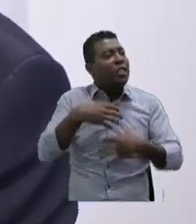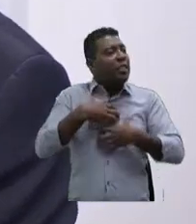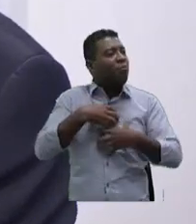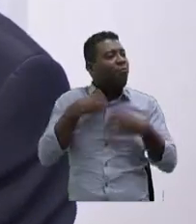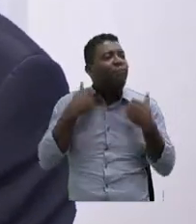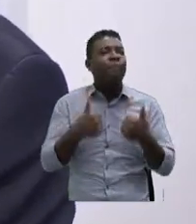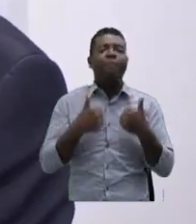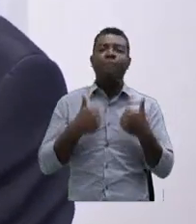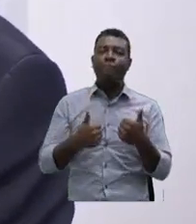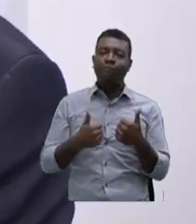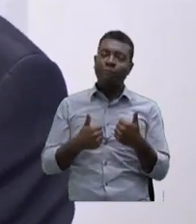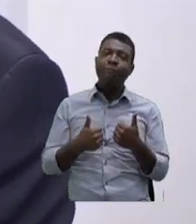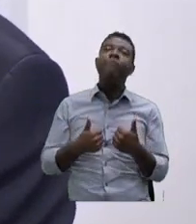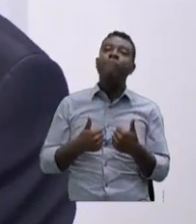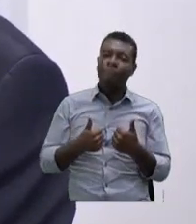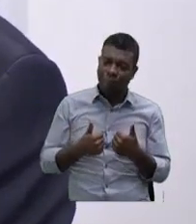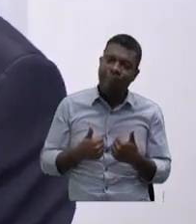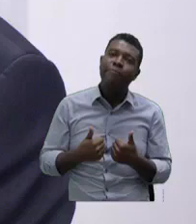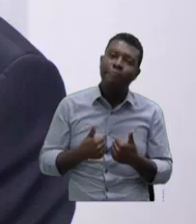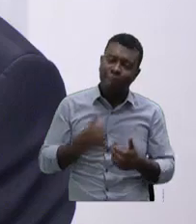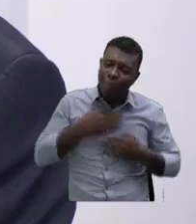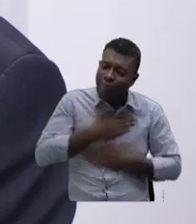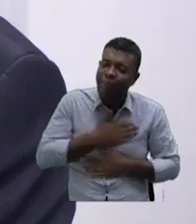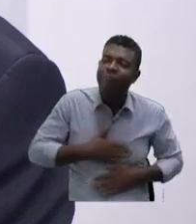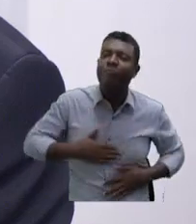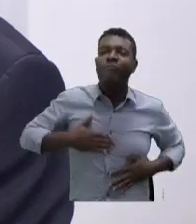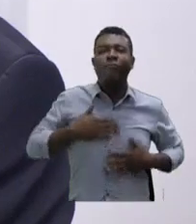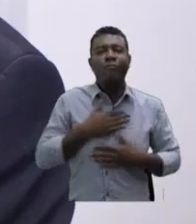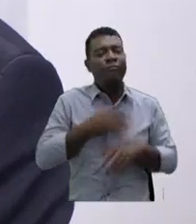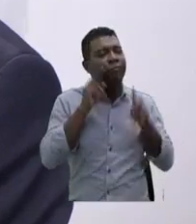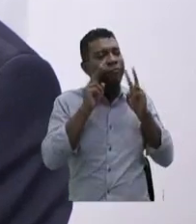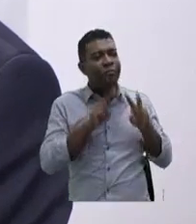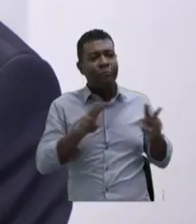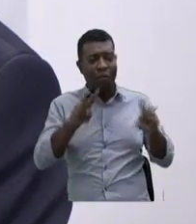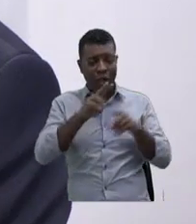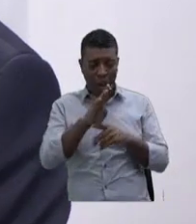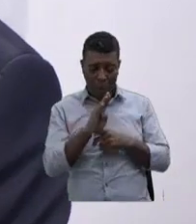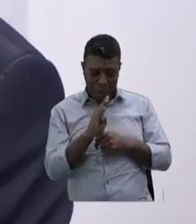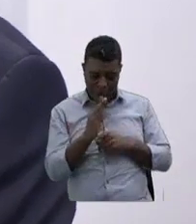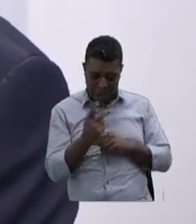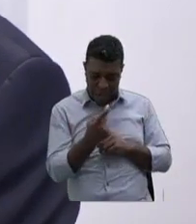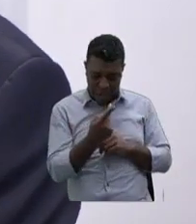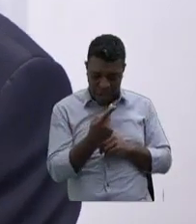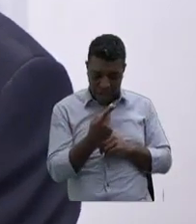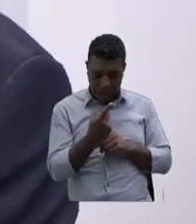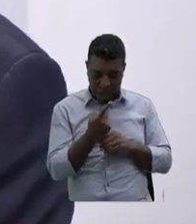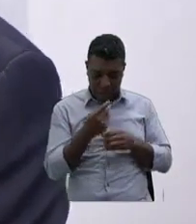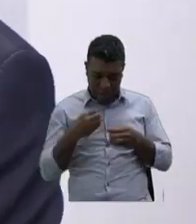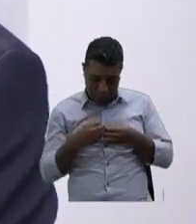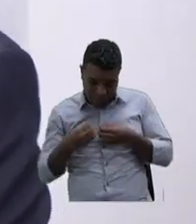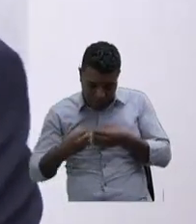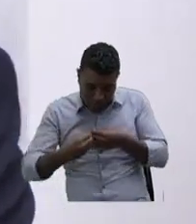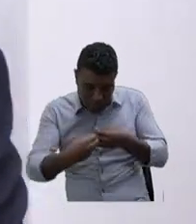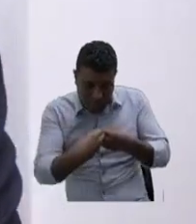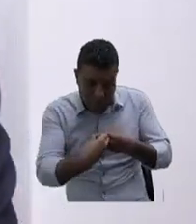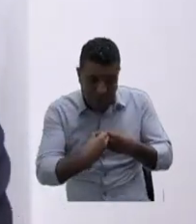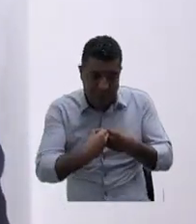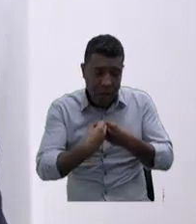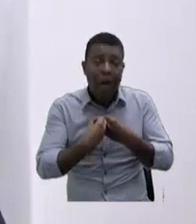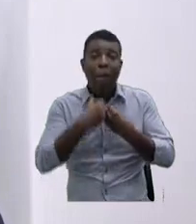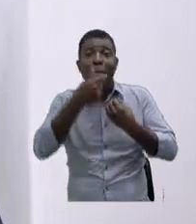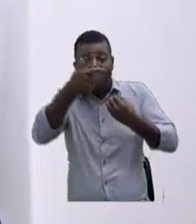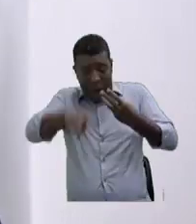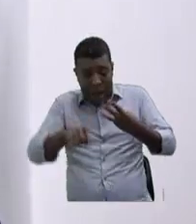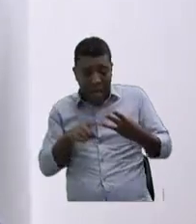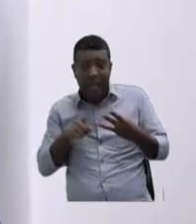hoje aqui em Belo Horizonte, na região metropolitana e também no interior. Estive agora, nesse último final de semana,